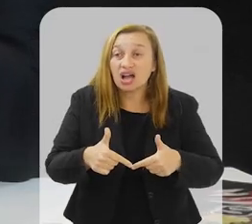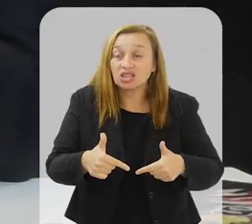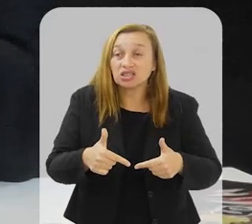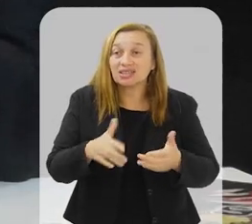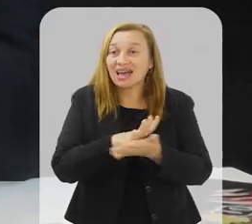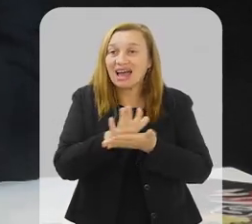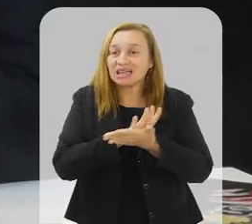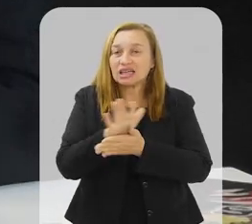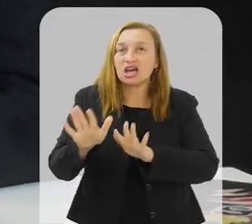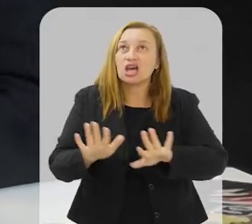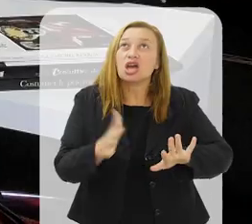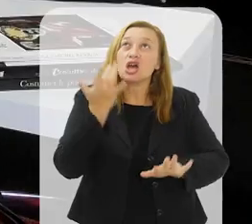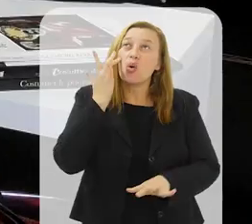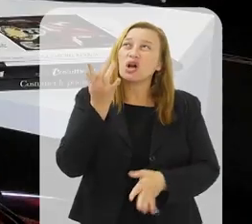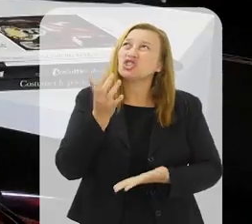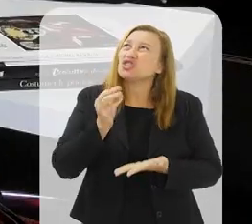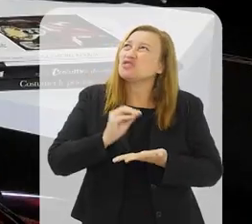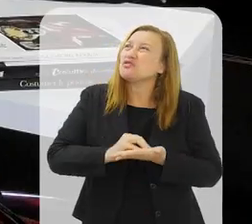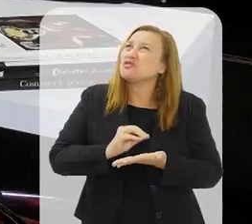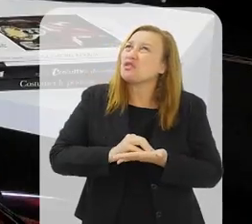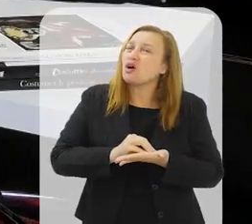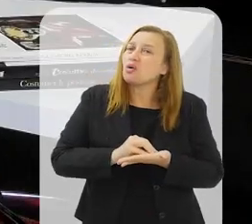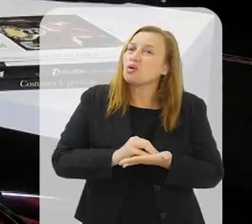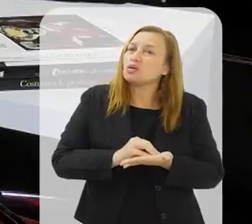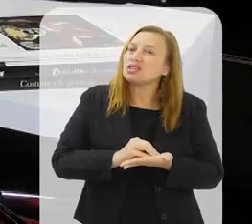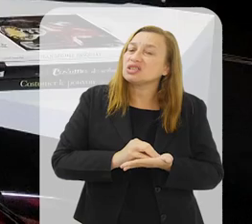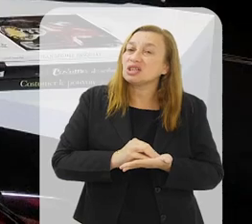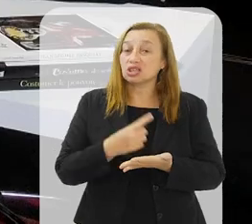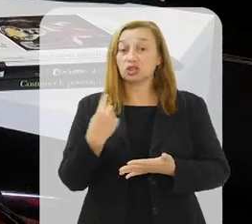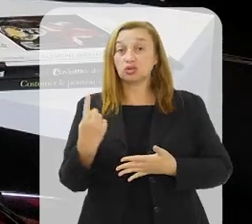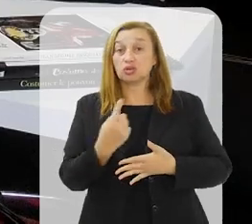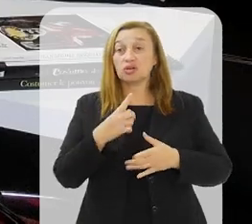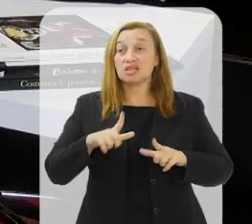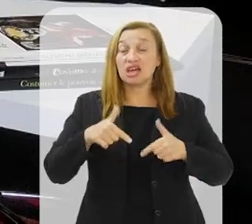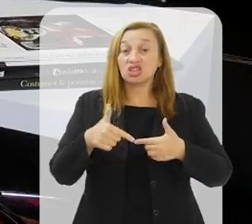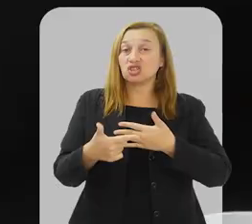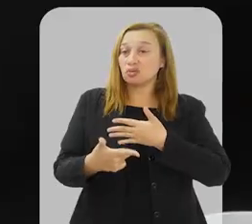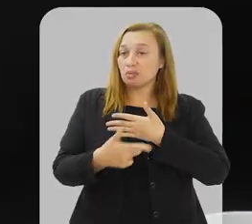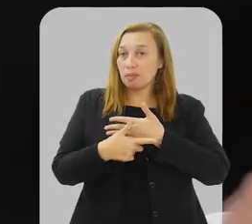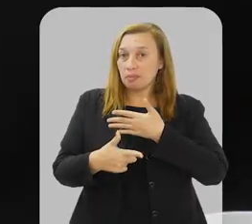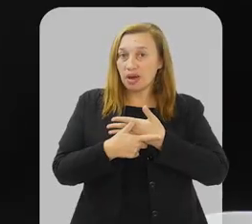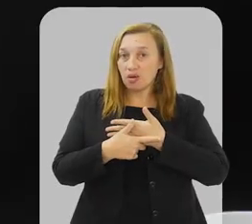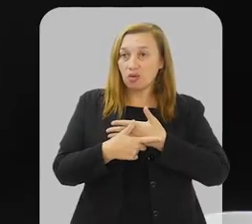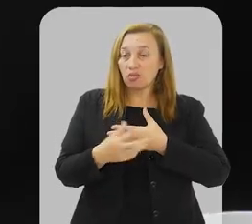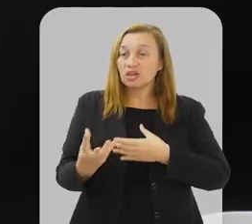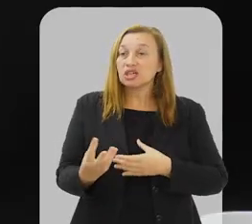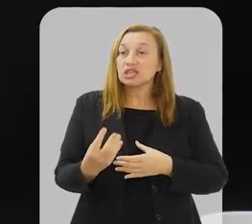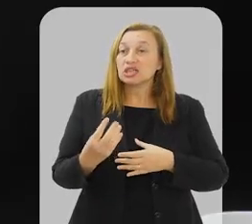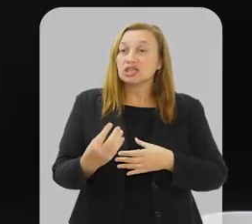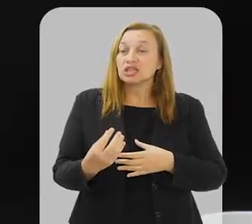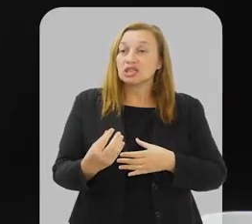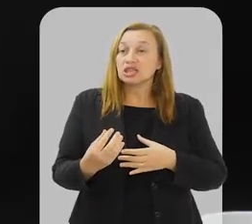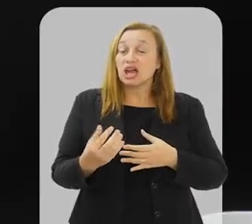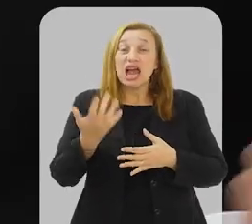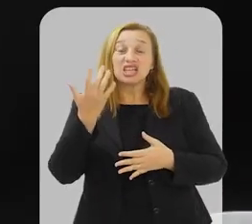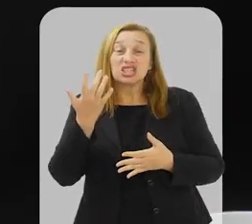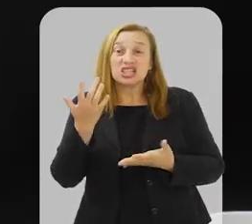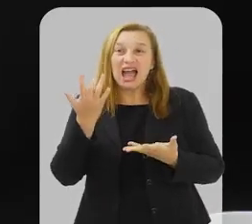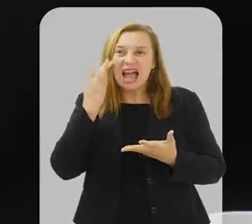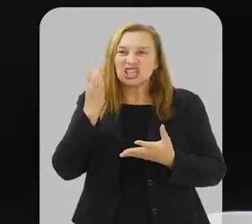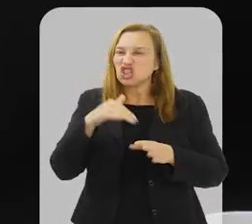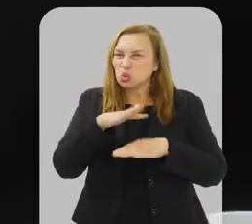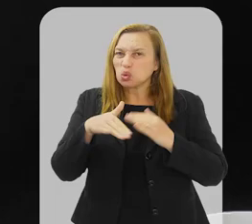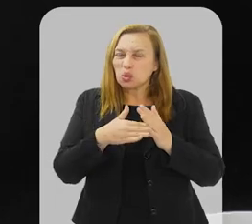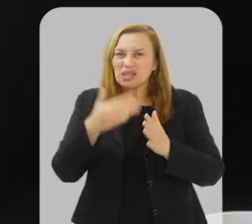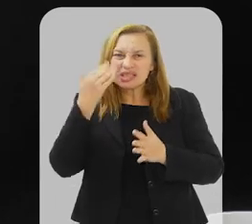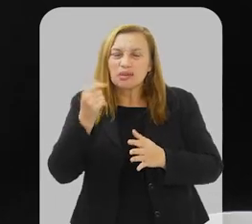concorda com esse olhar eu acho que falta a gente fazer o nosso papel sabe como a gente tá dentro do universo pra gente todo mundo sabe tudo